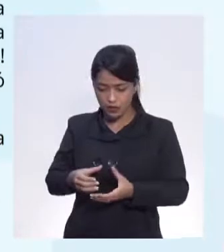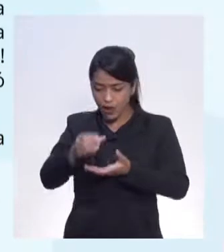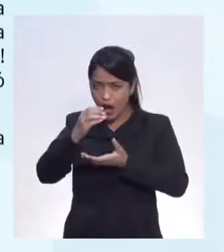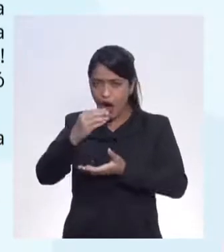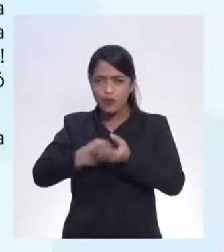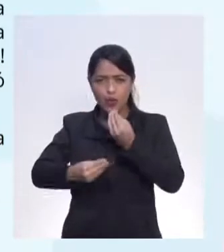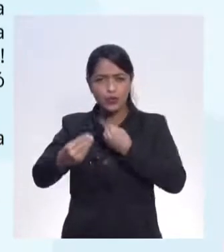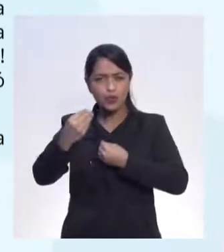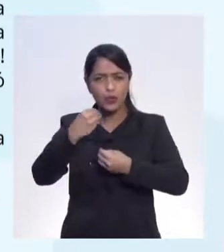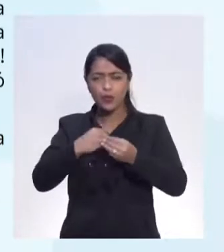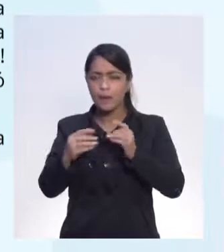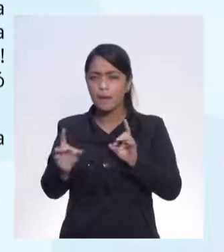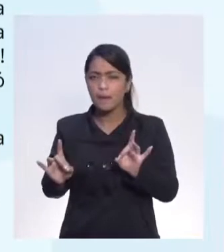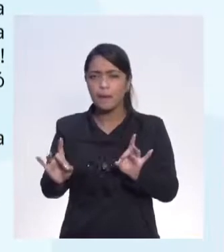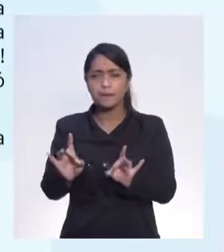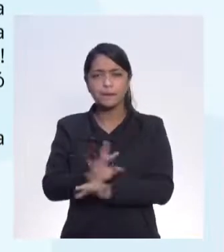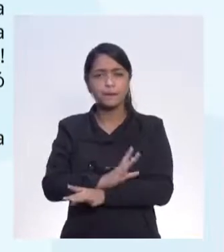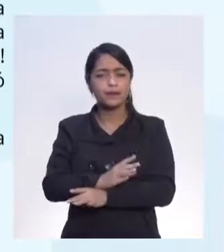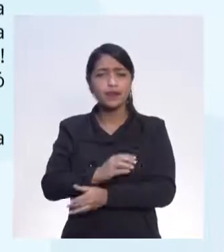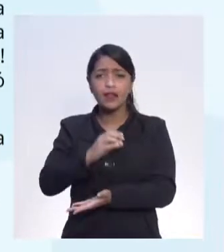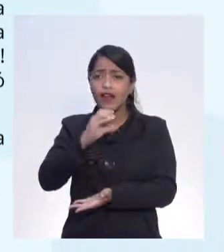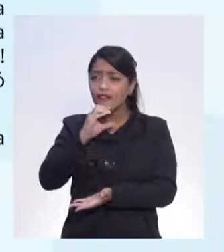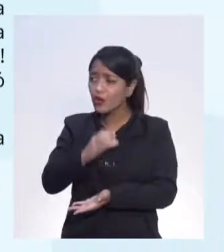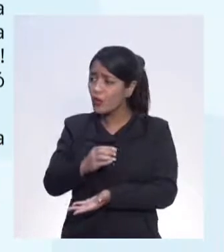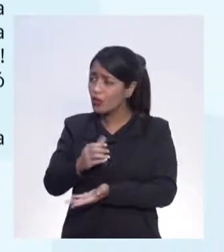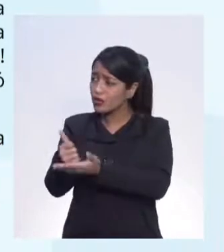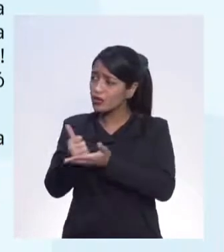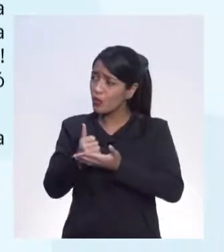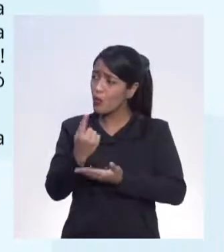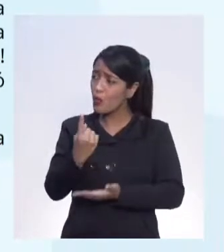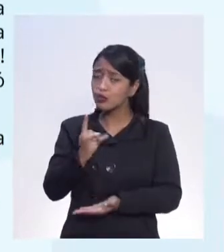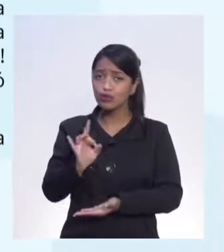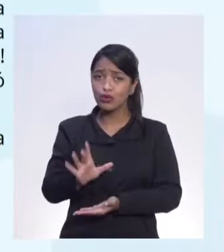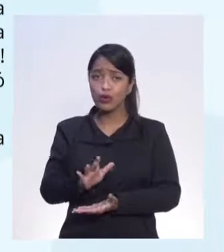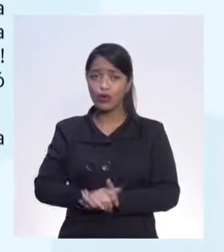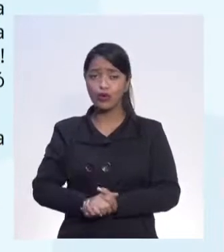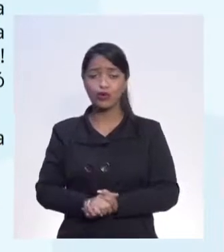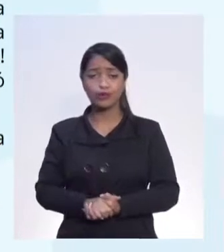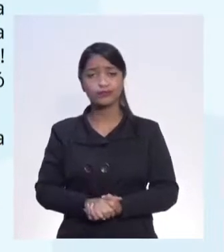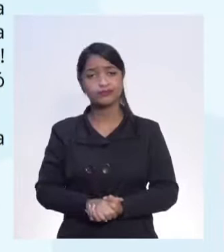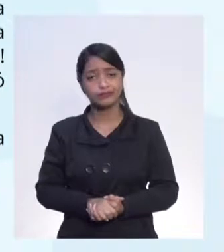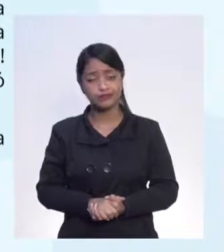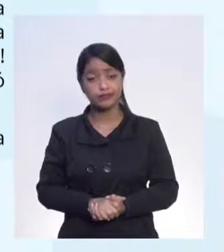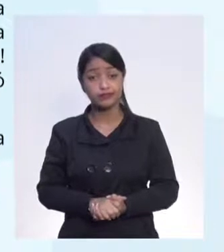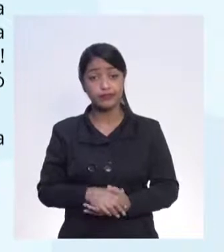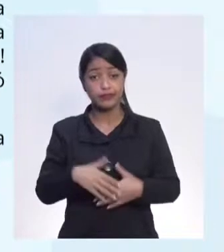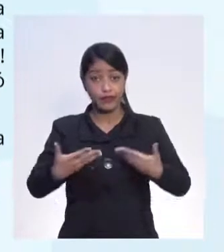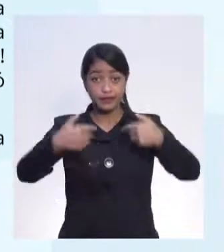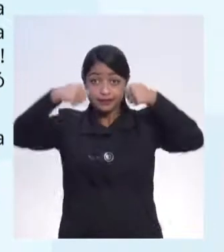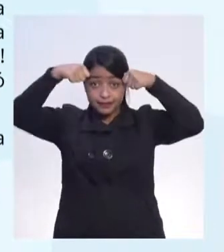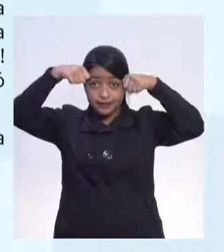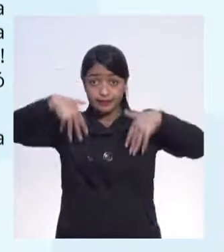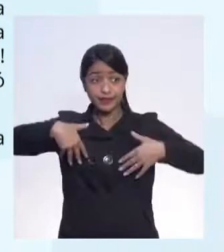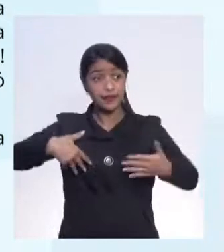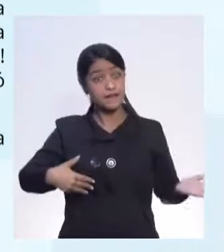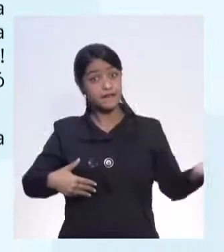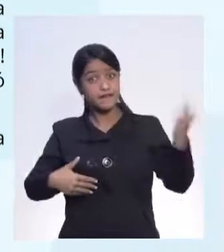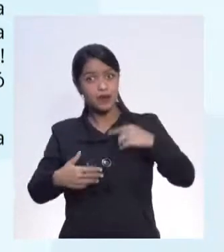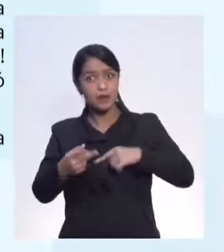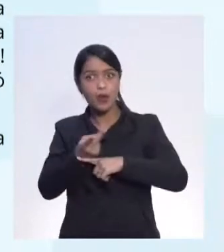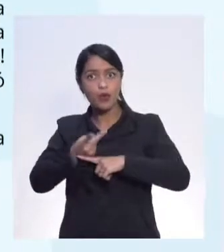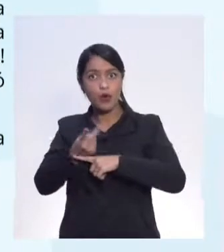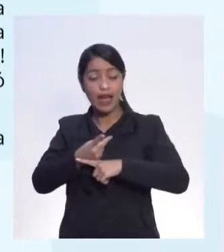e lamentou que o Visconde só tivesse trazido um. Vamos procurá-la com o resto de linha que